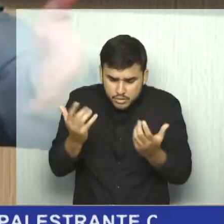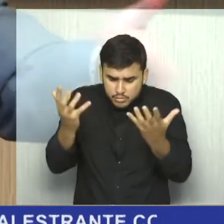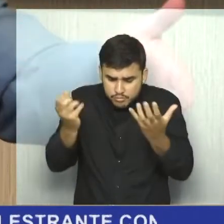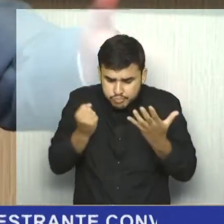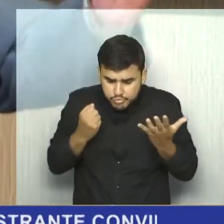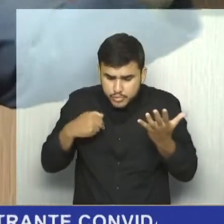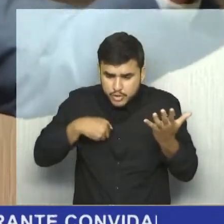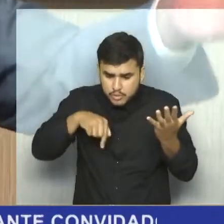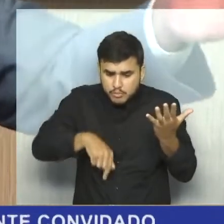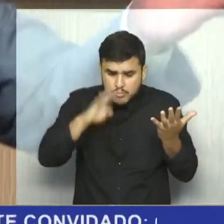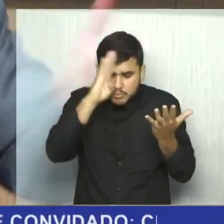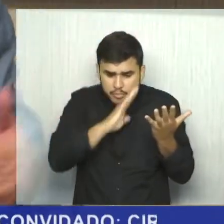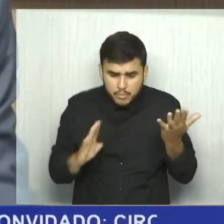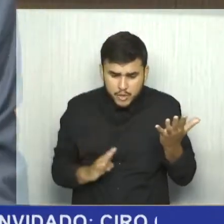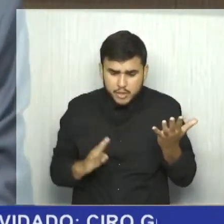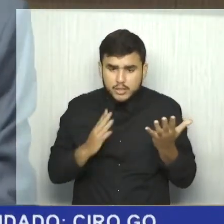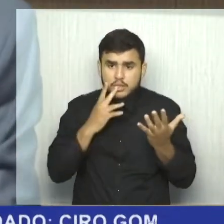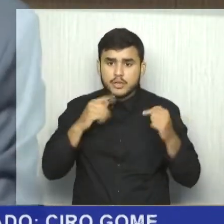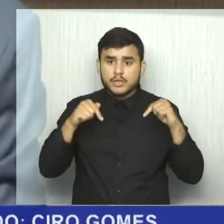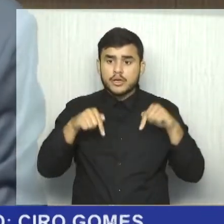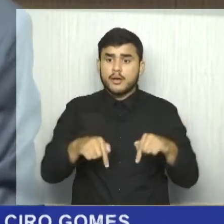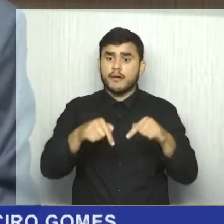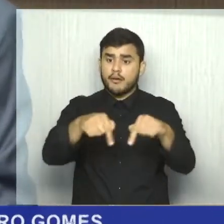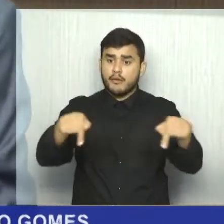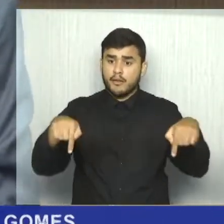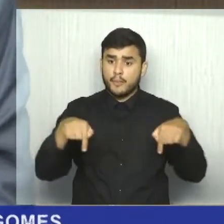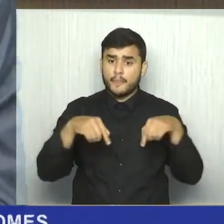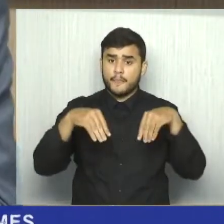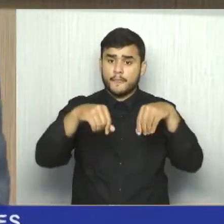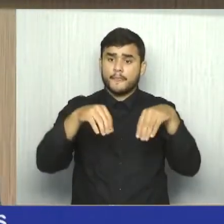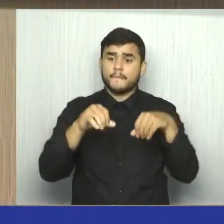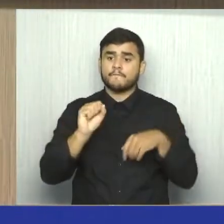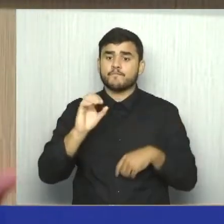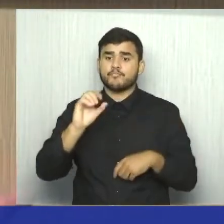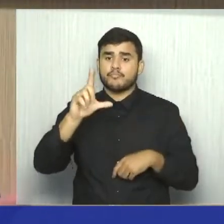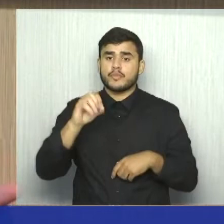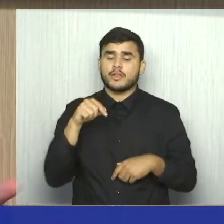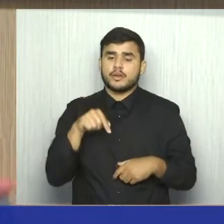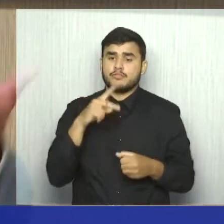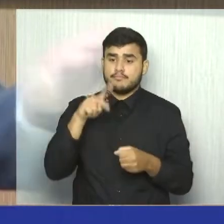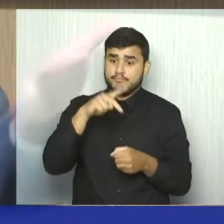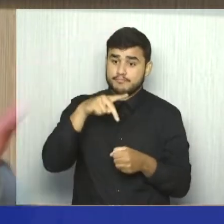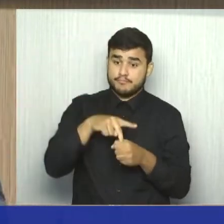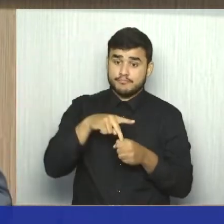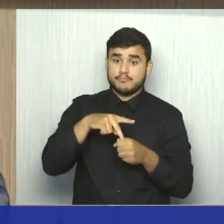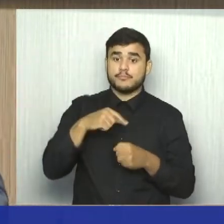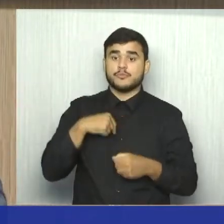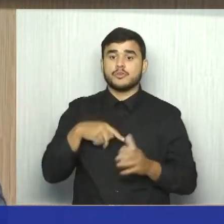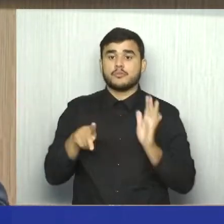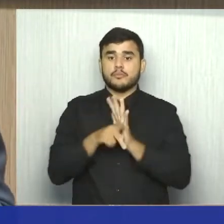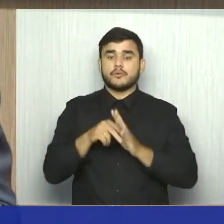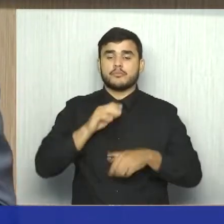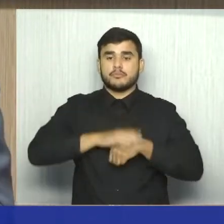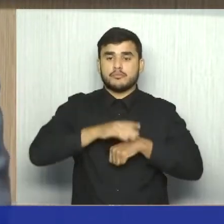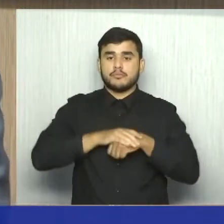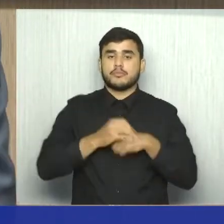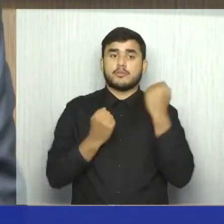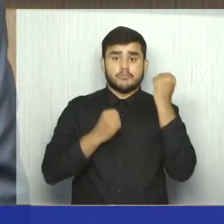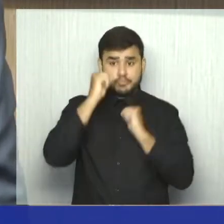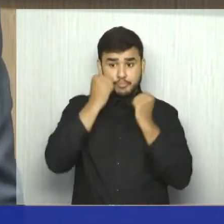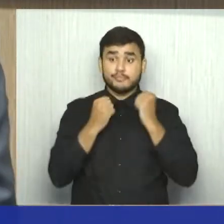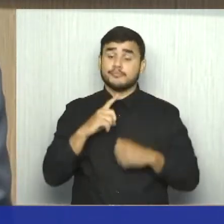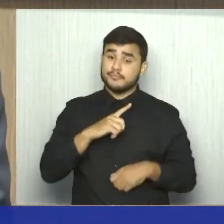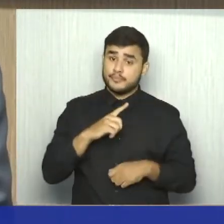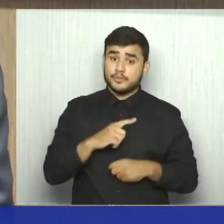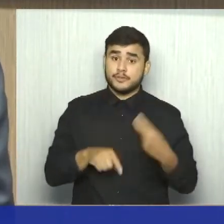pródigo e generoso do que jamais foi, porque quando a gente fez essa proeza, a gente não tinha petróleo, agora nós somos autossuficientes. A gente não tinha